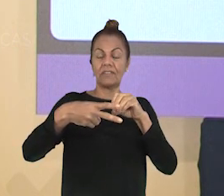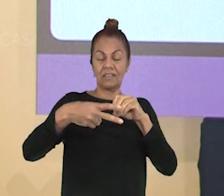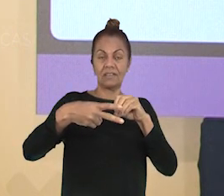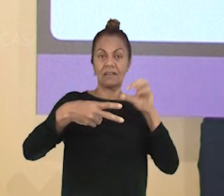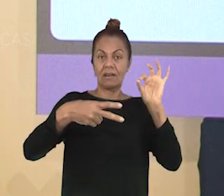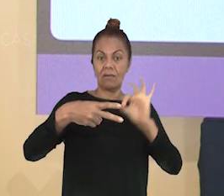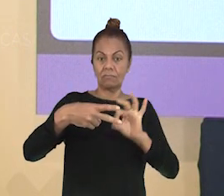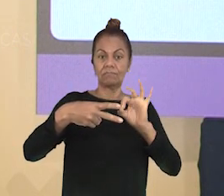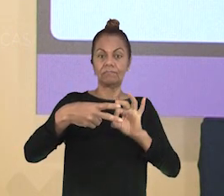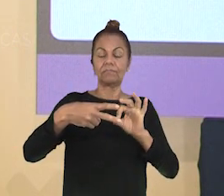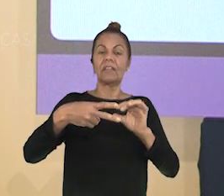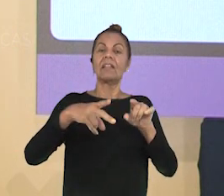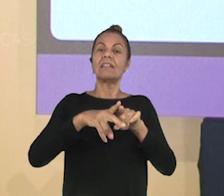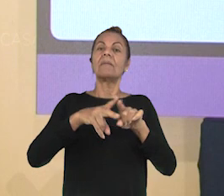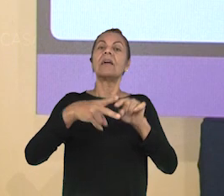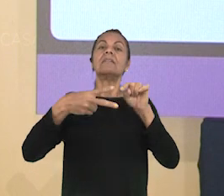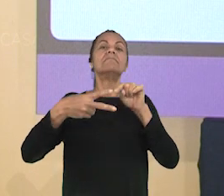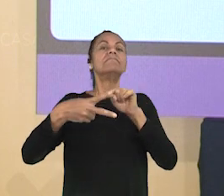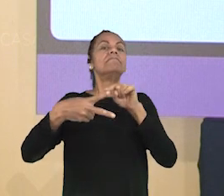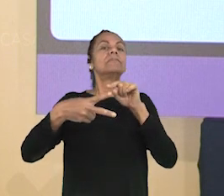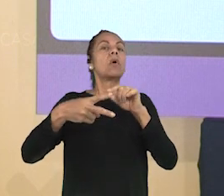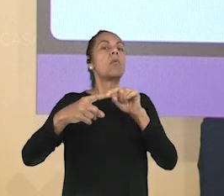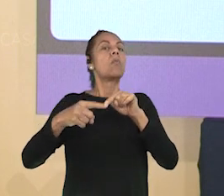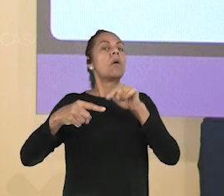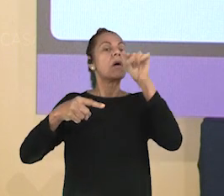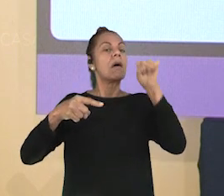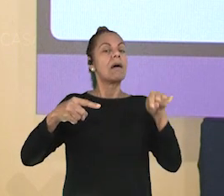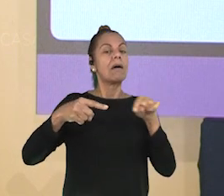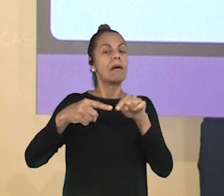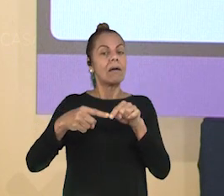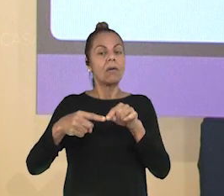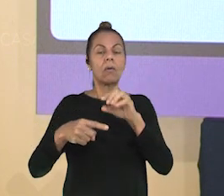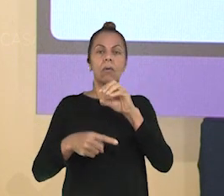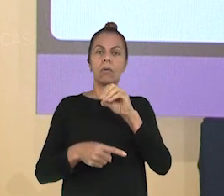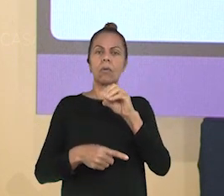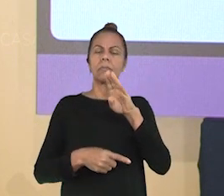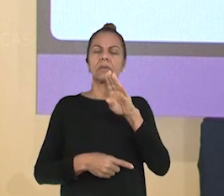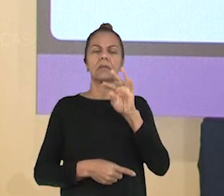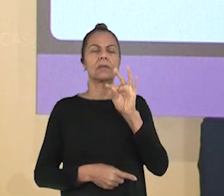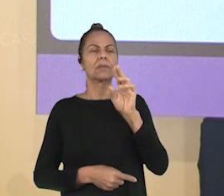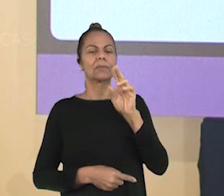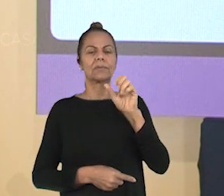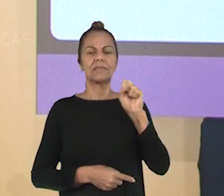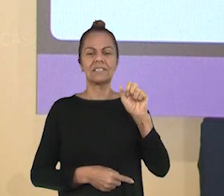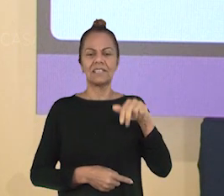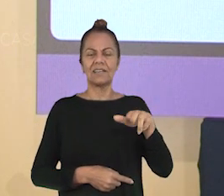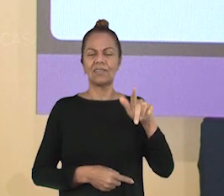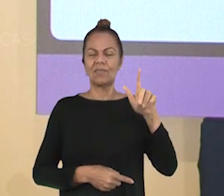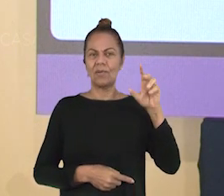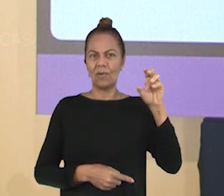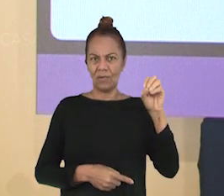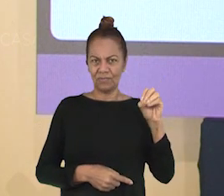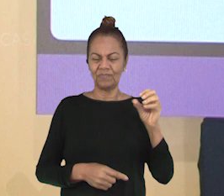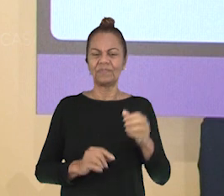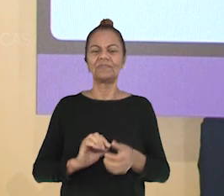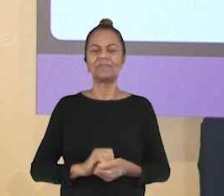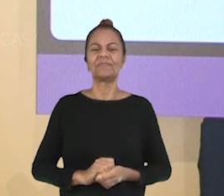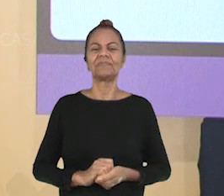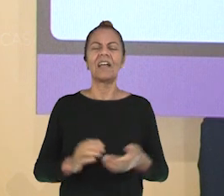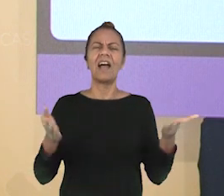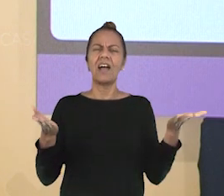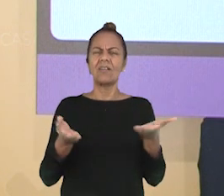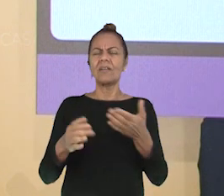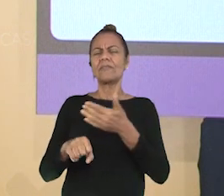possui um ângulo de 90 graus. E por fim, um triângulo obtusângulo, que possui um ângulo obtuso na